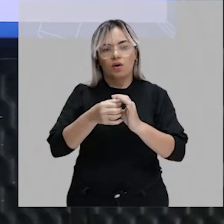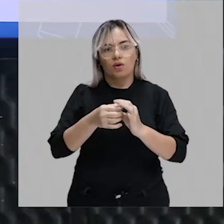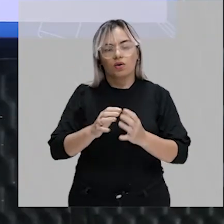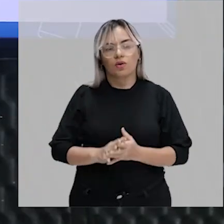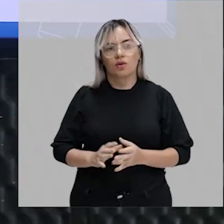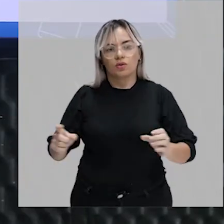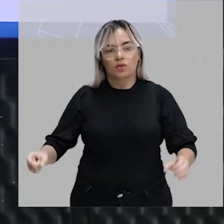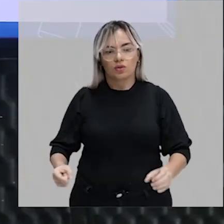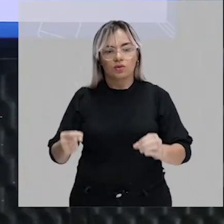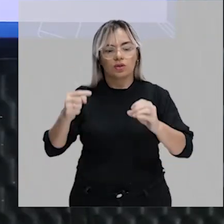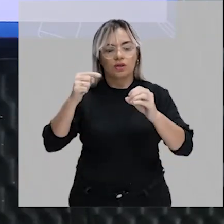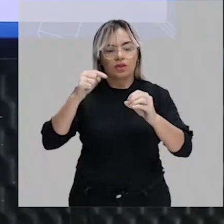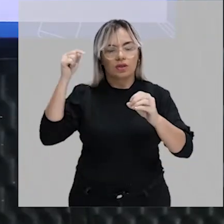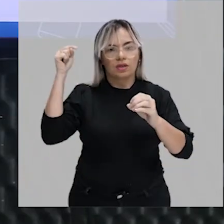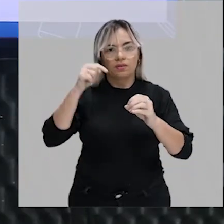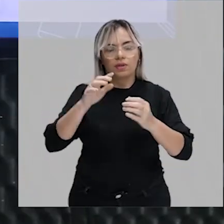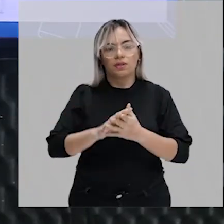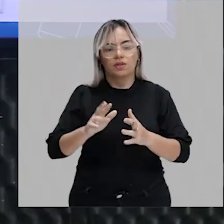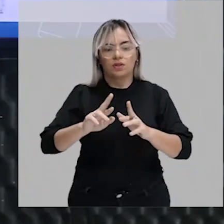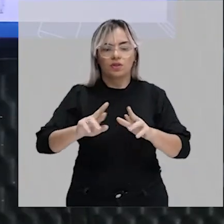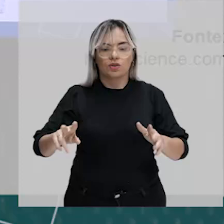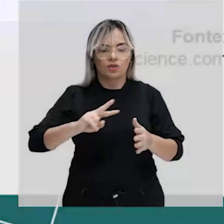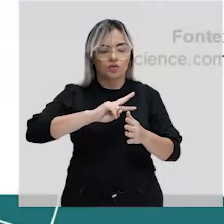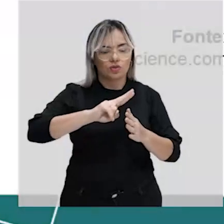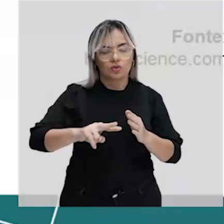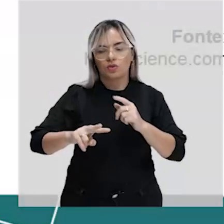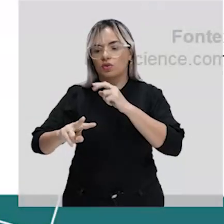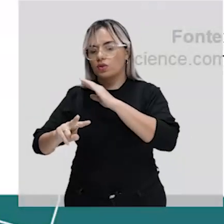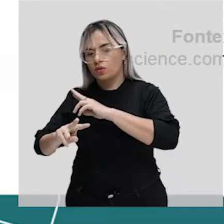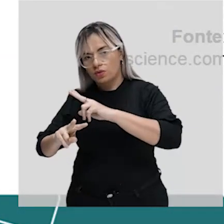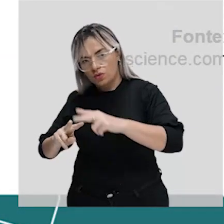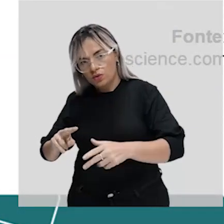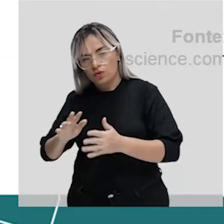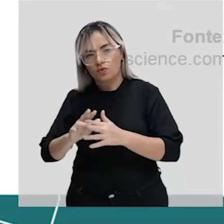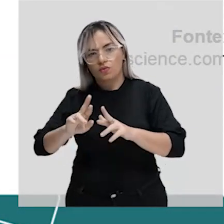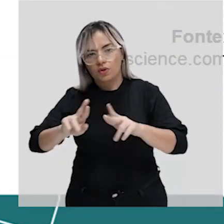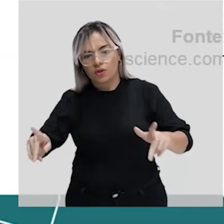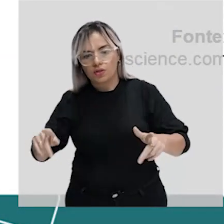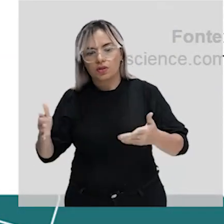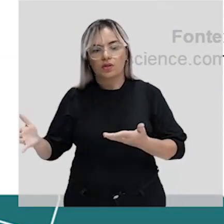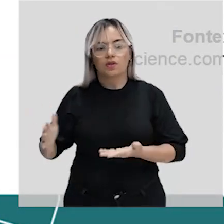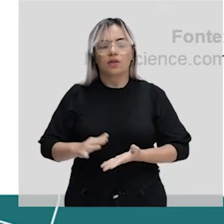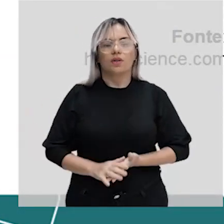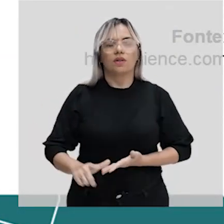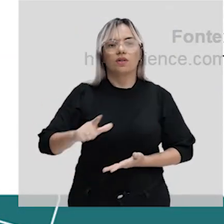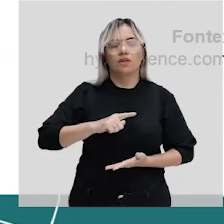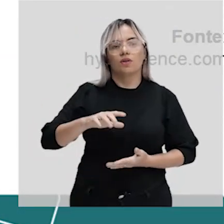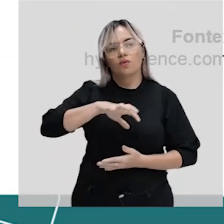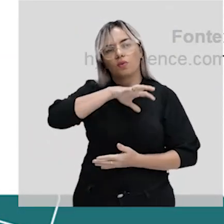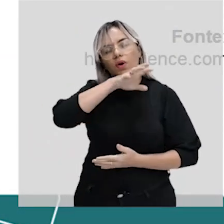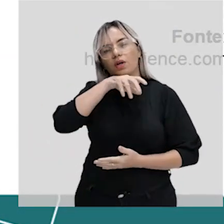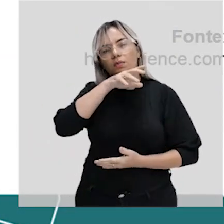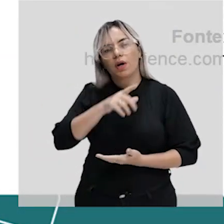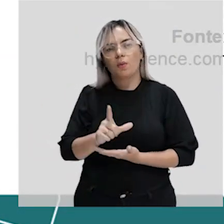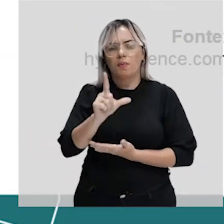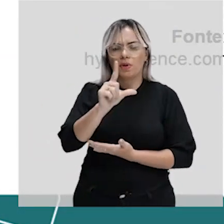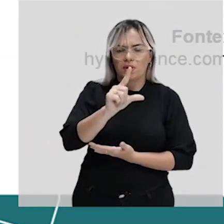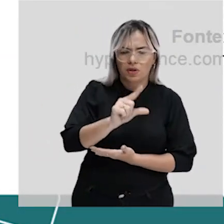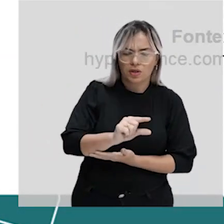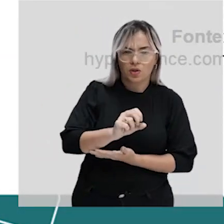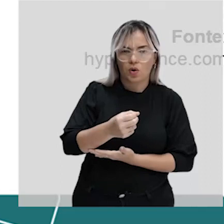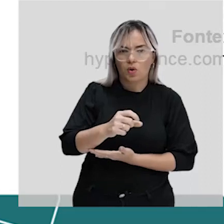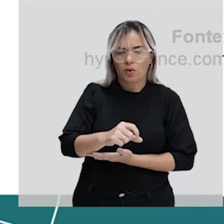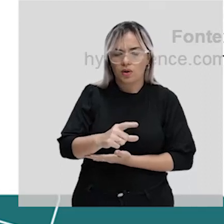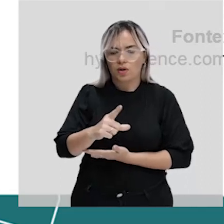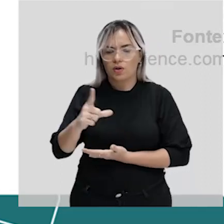de espécies diferentes. Por exemplo, eu tenho aqui um animal muito grande, um animal muito pequeno. Então, o órgão sexual